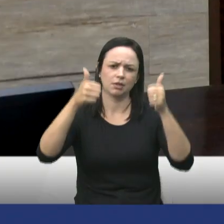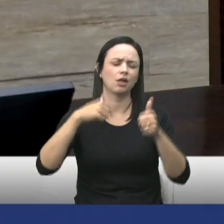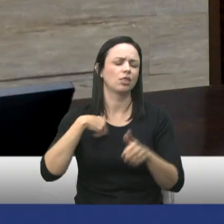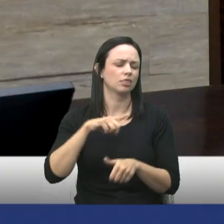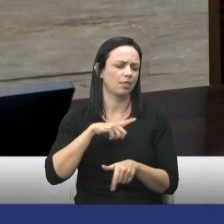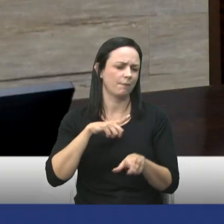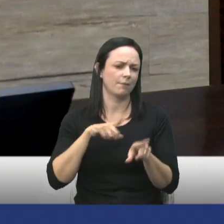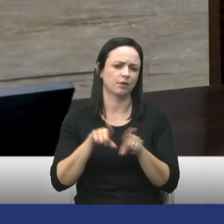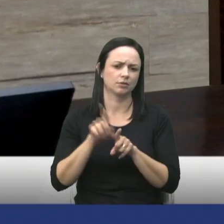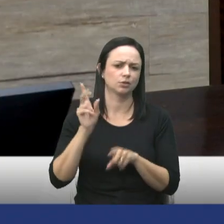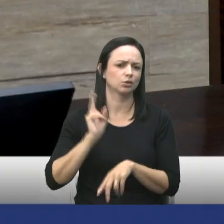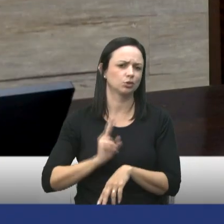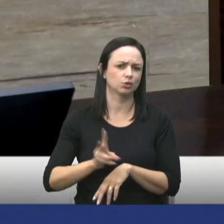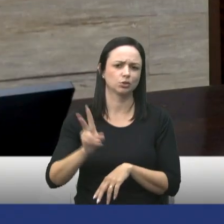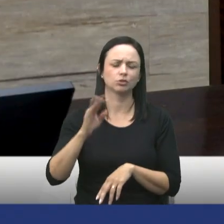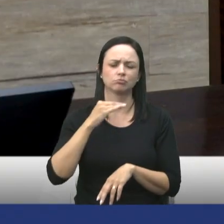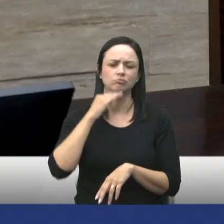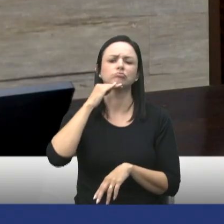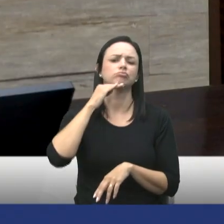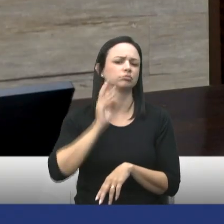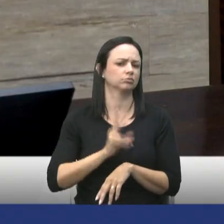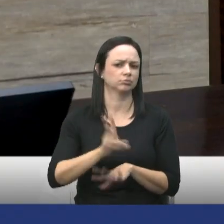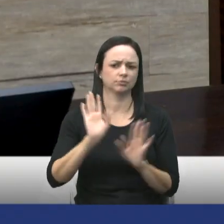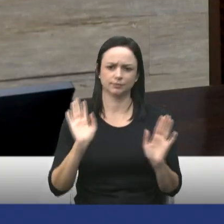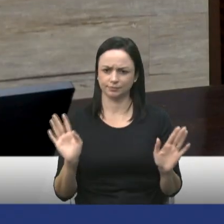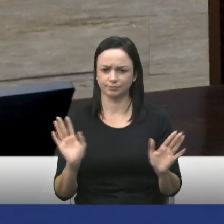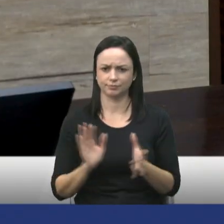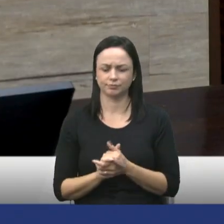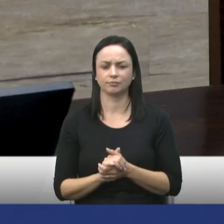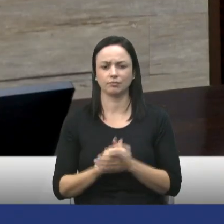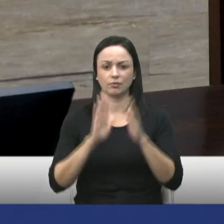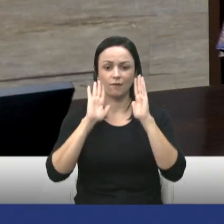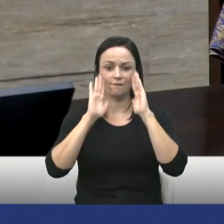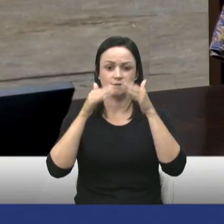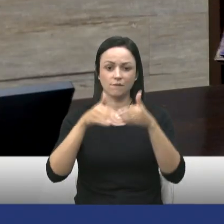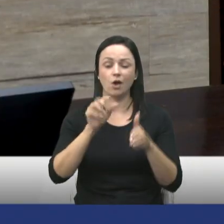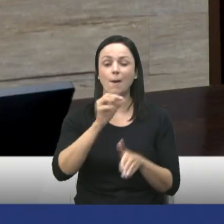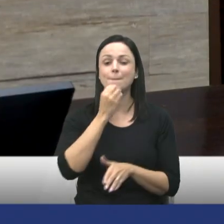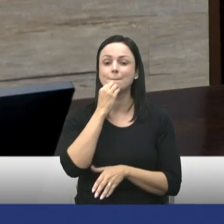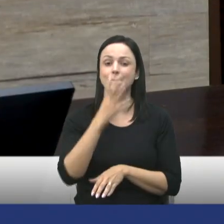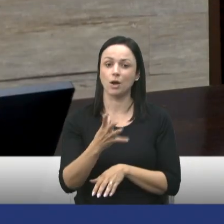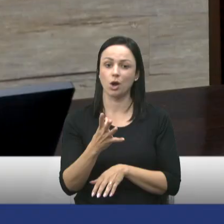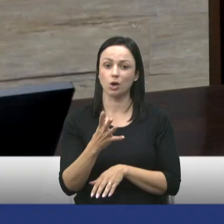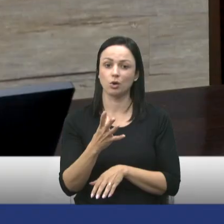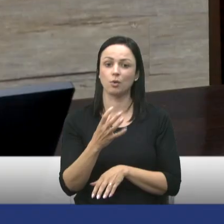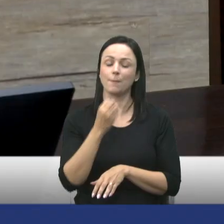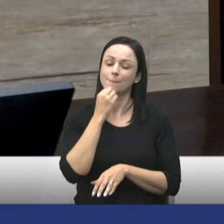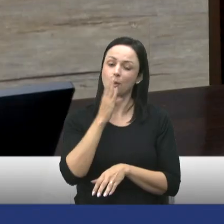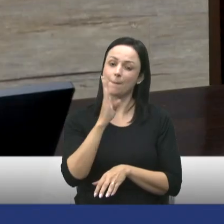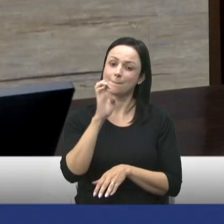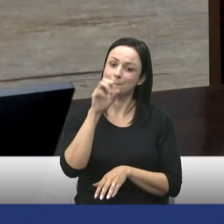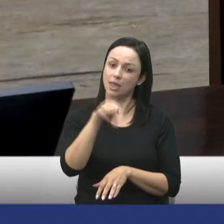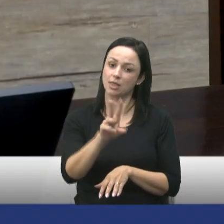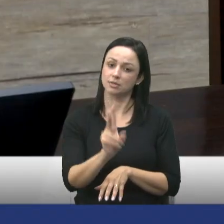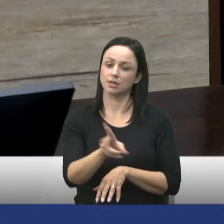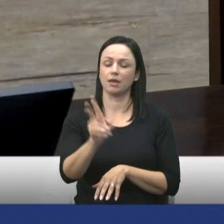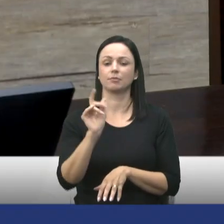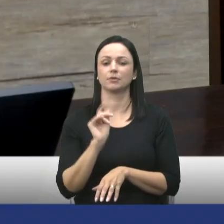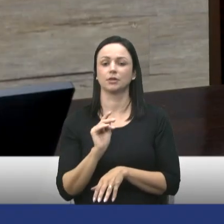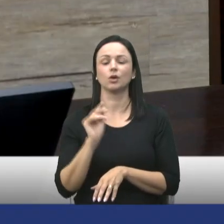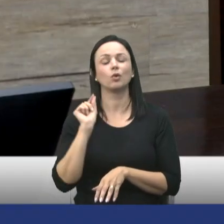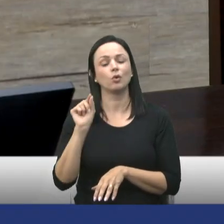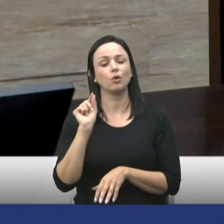dar sequência, vamos levantar a cabeça, e eu sempre falo, foco no que é bom, vamos focar o bem, vamos focar aquilo que